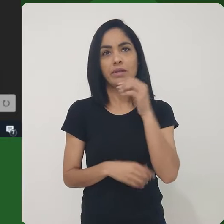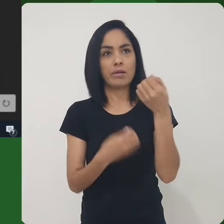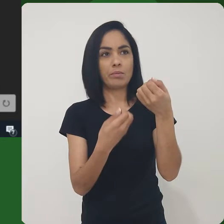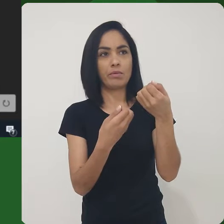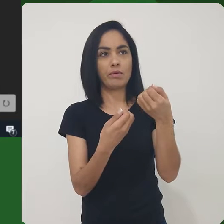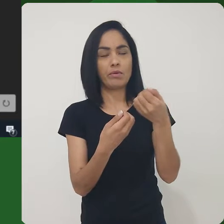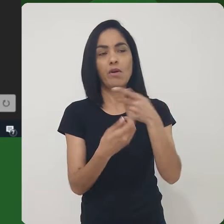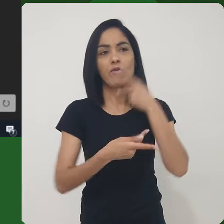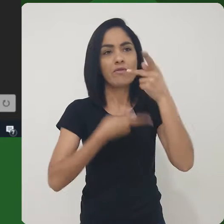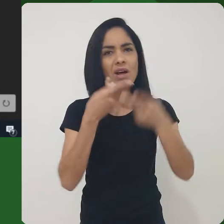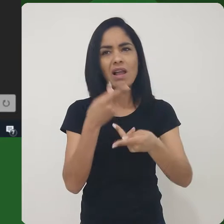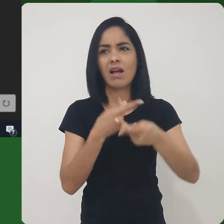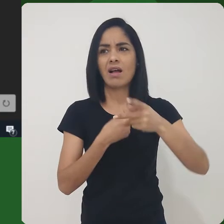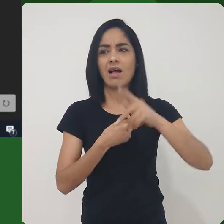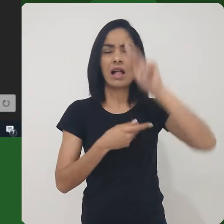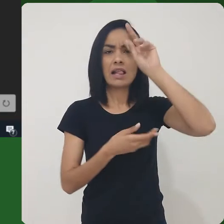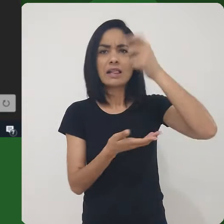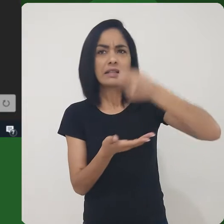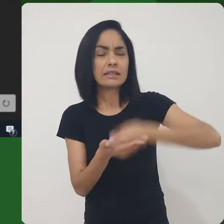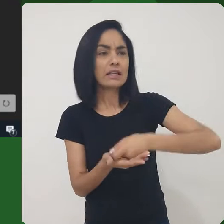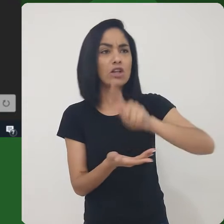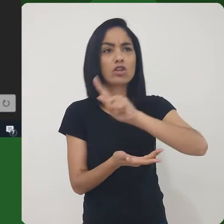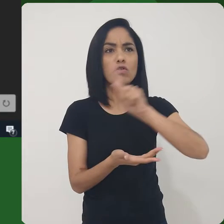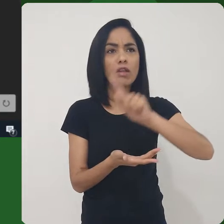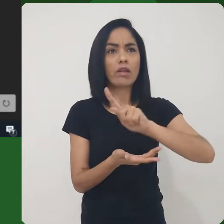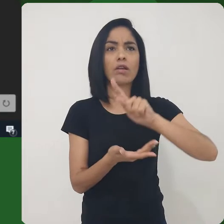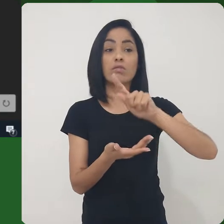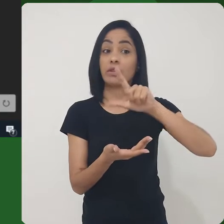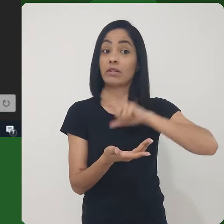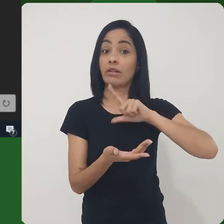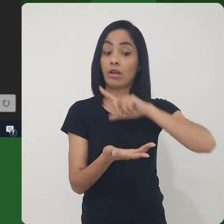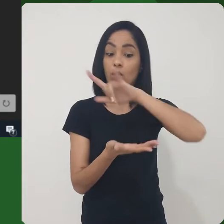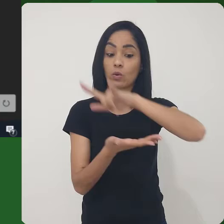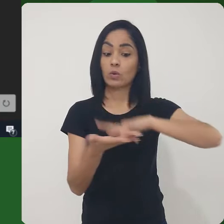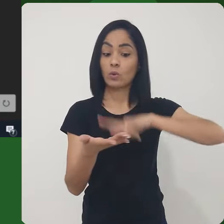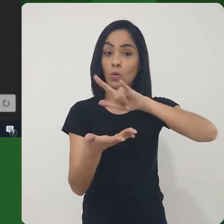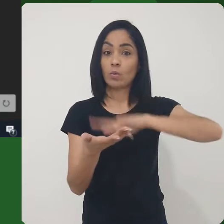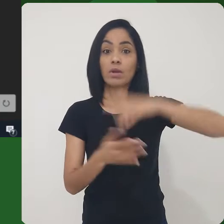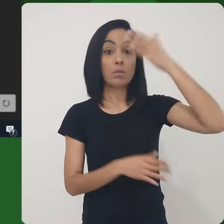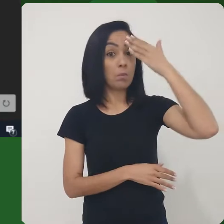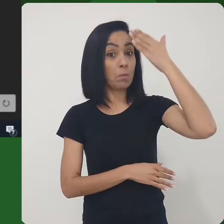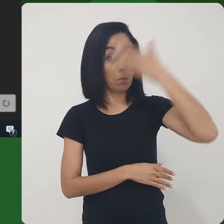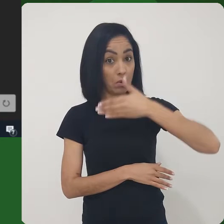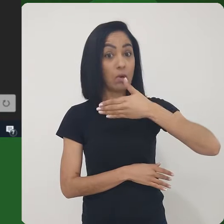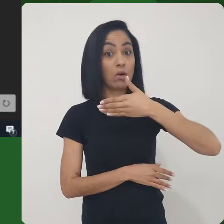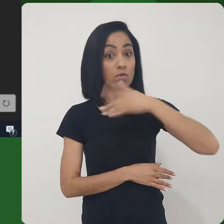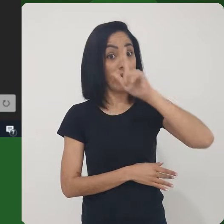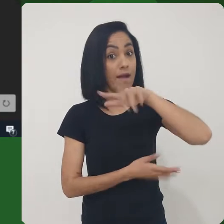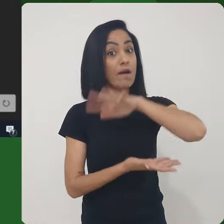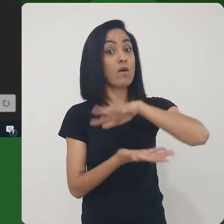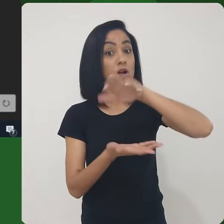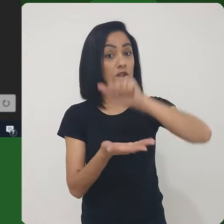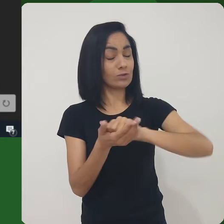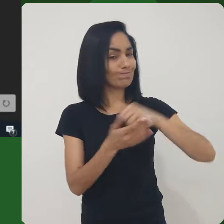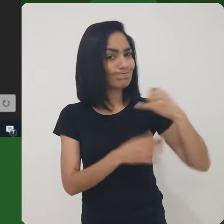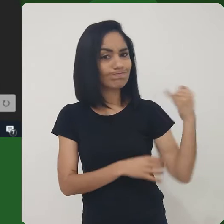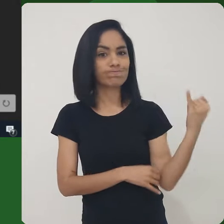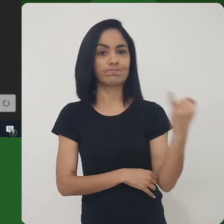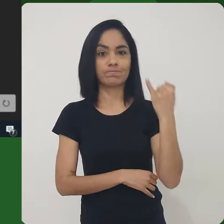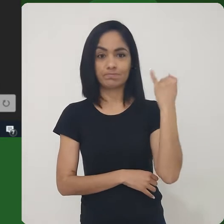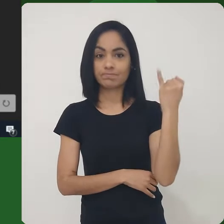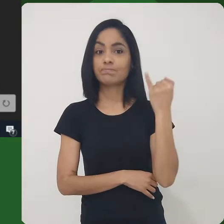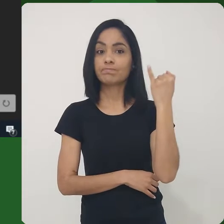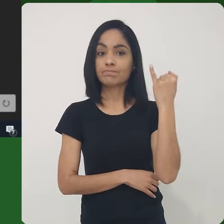feitas, de que determinadas decisões não foram tomadas. Né? Então, é um documento de registro muito